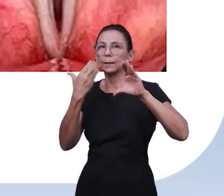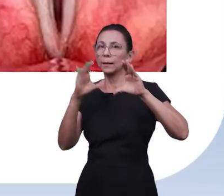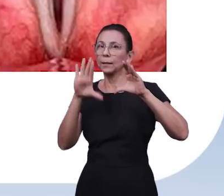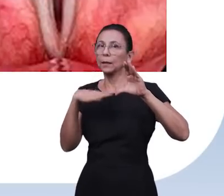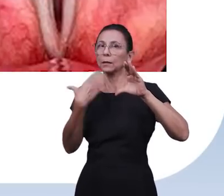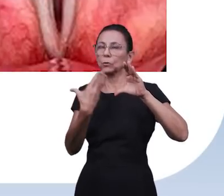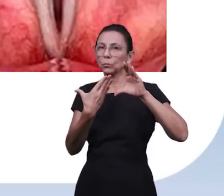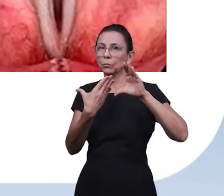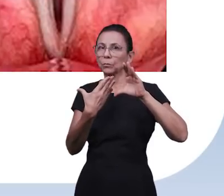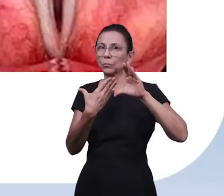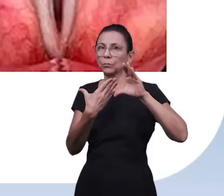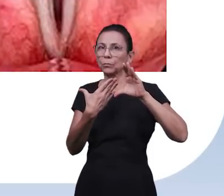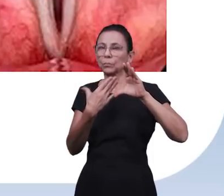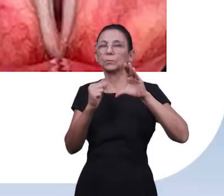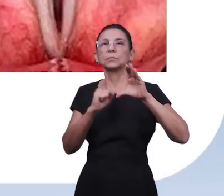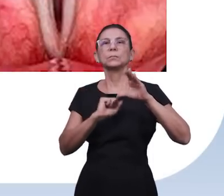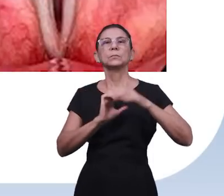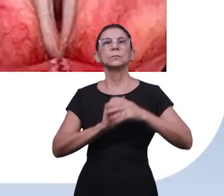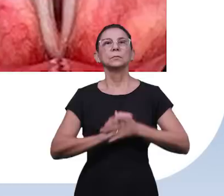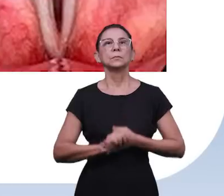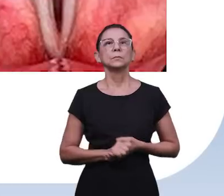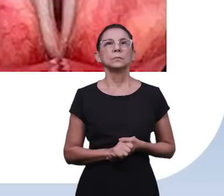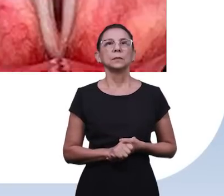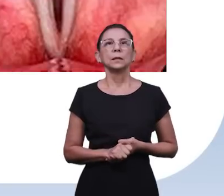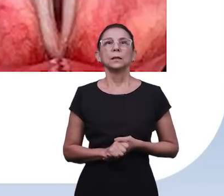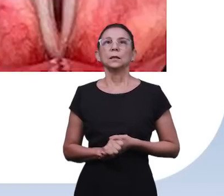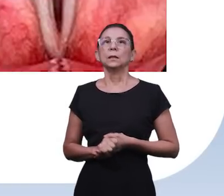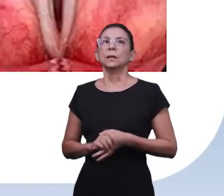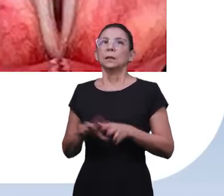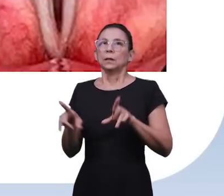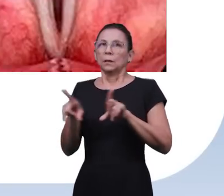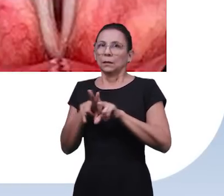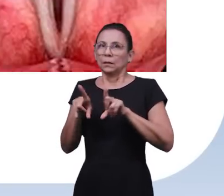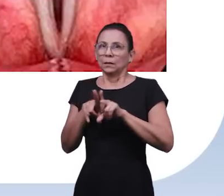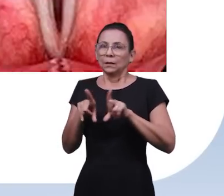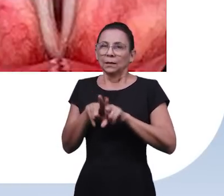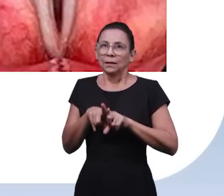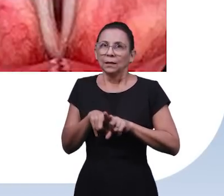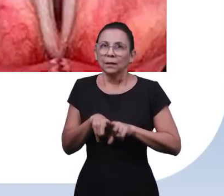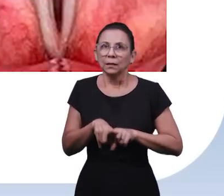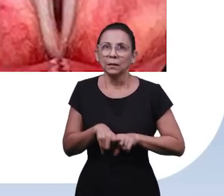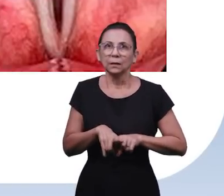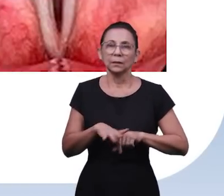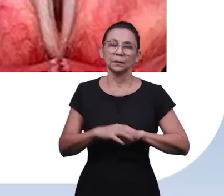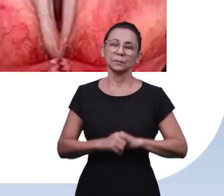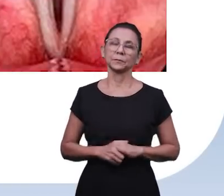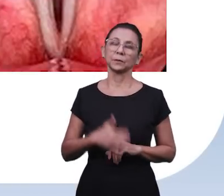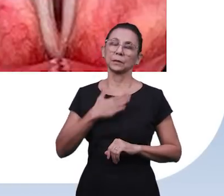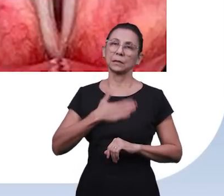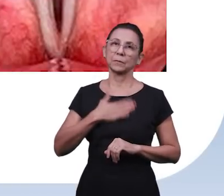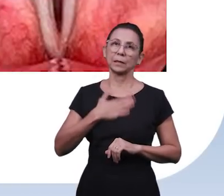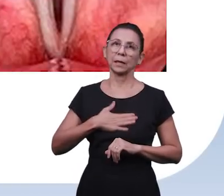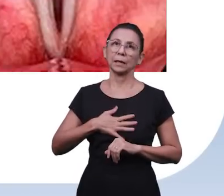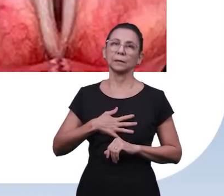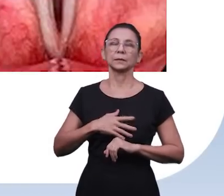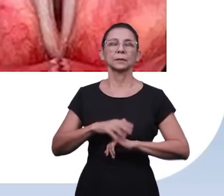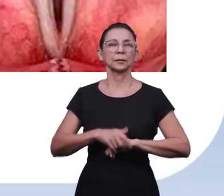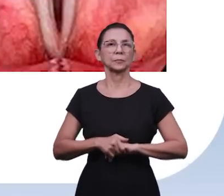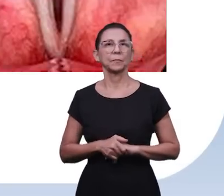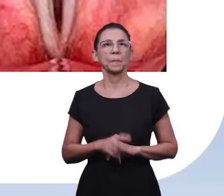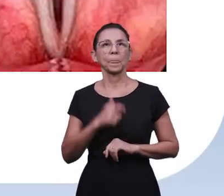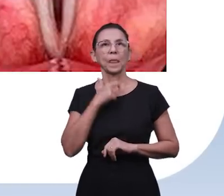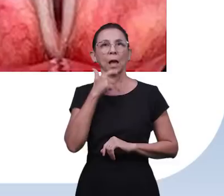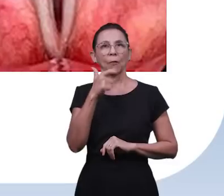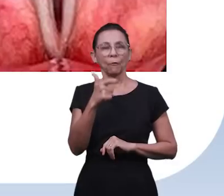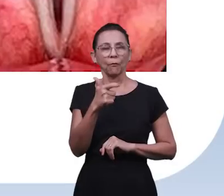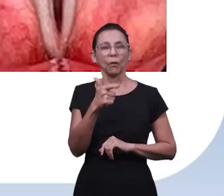fonação. E lembrem também, fonação ainda não é a totalidade da nossa voz, ok? Isso é